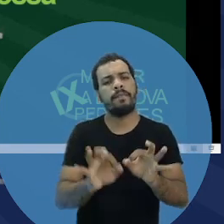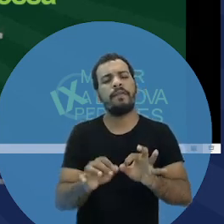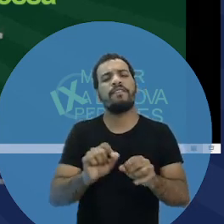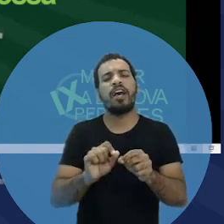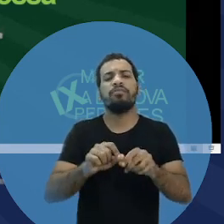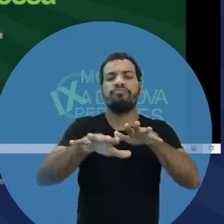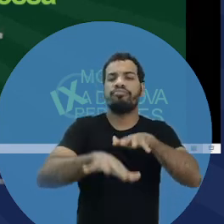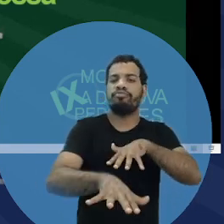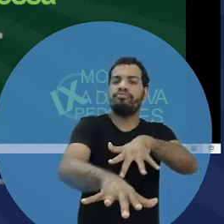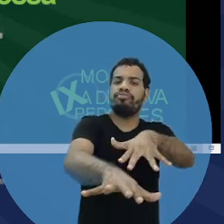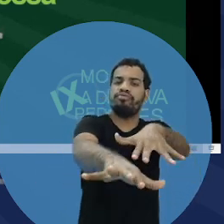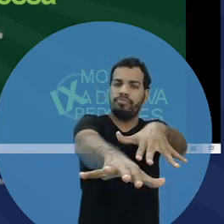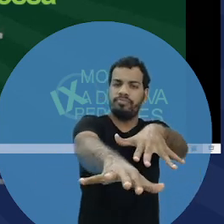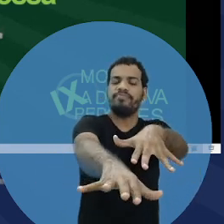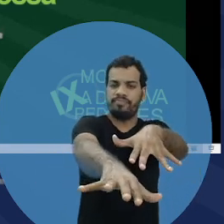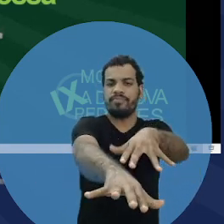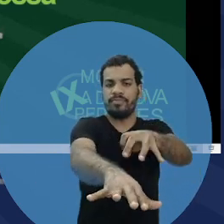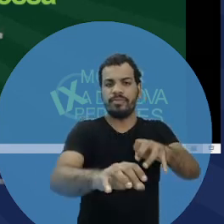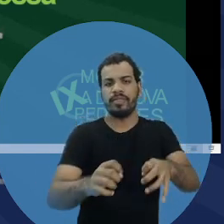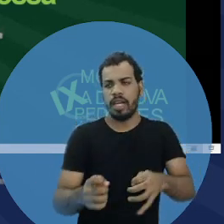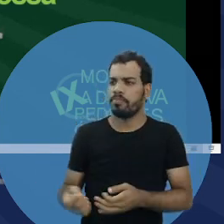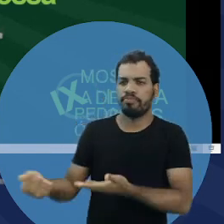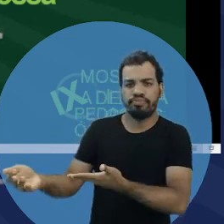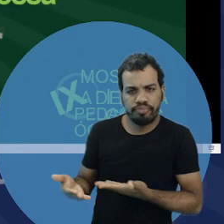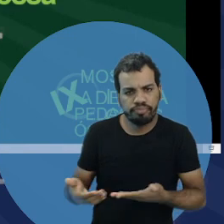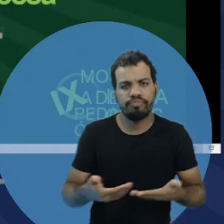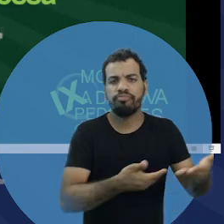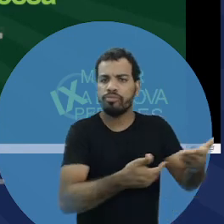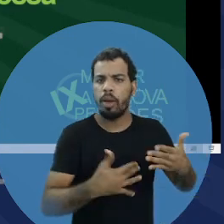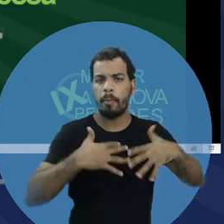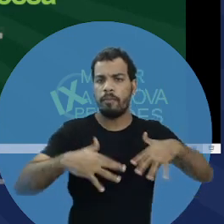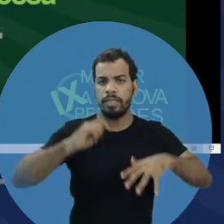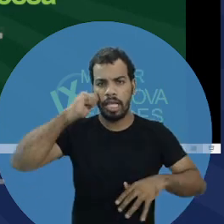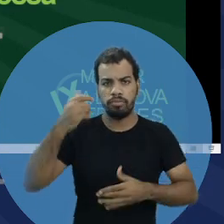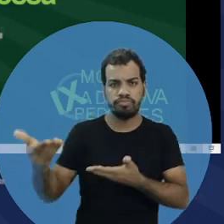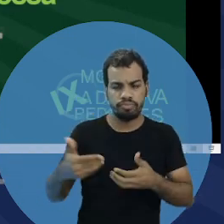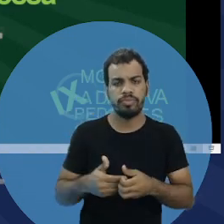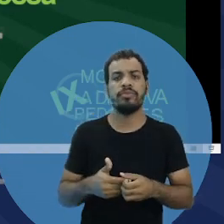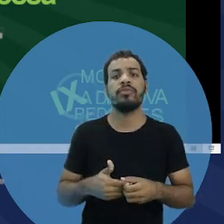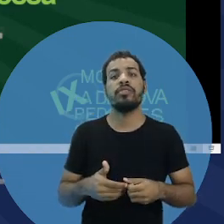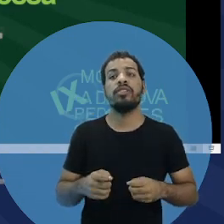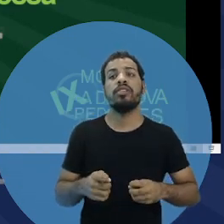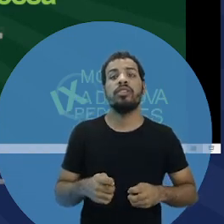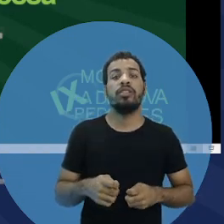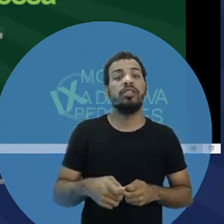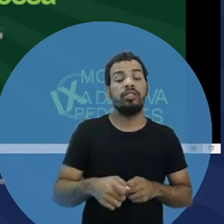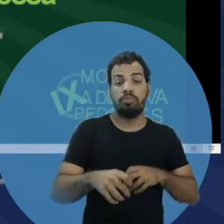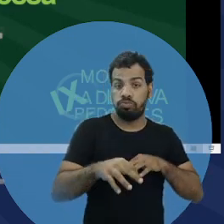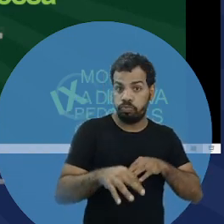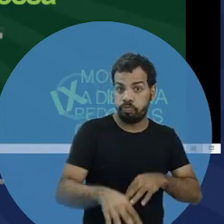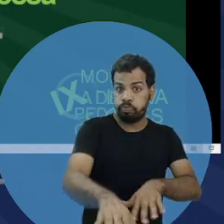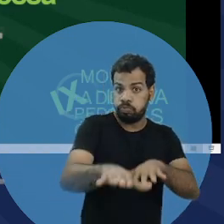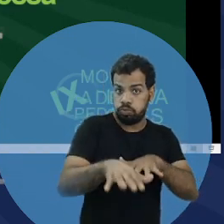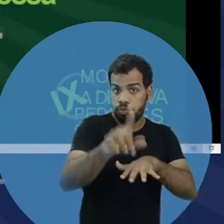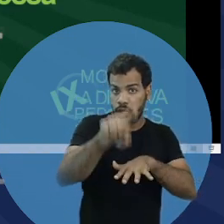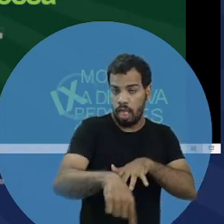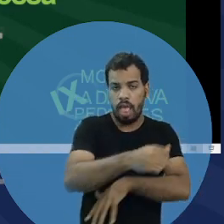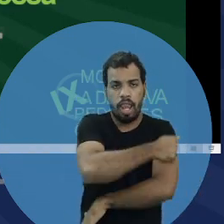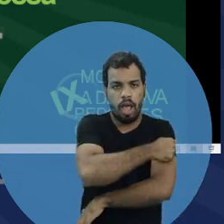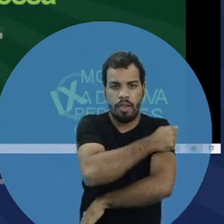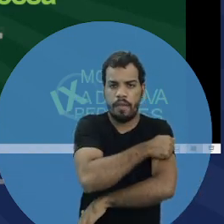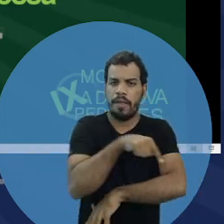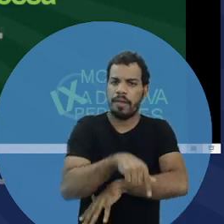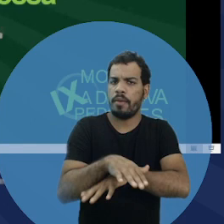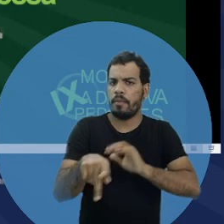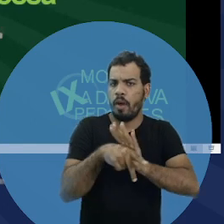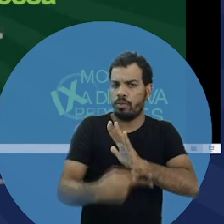e pessoas convidadas do movimento, e o desfile afro que era composto por estudantes da nossa escola.